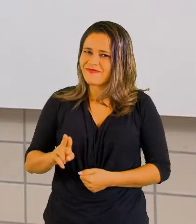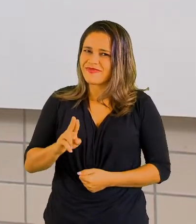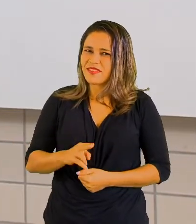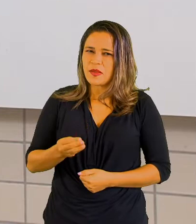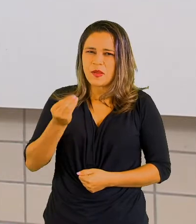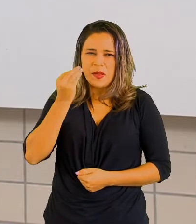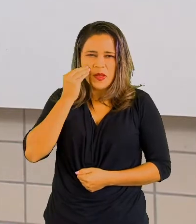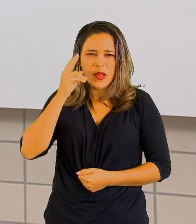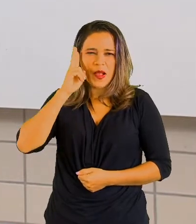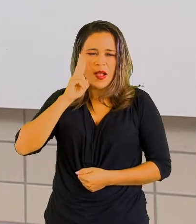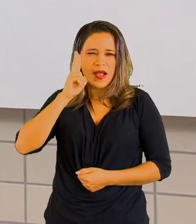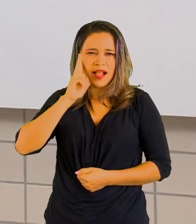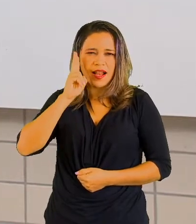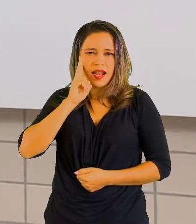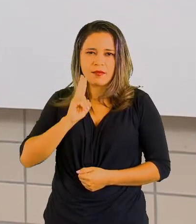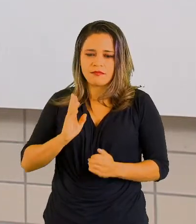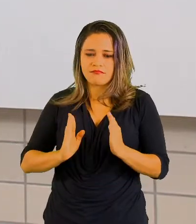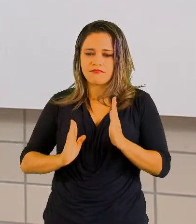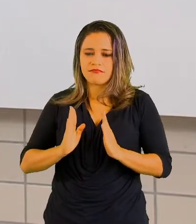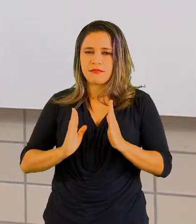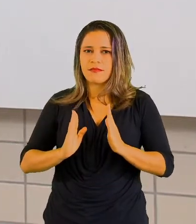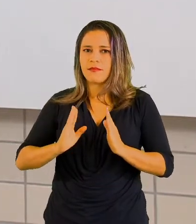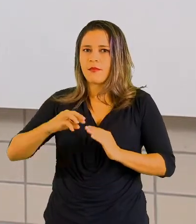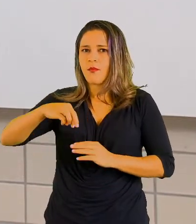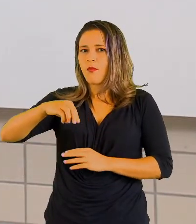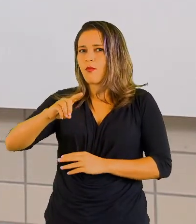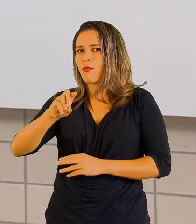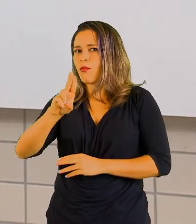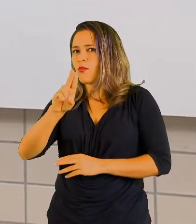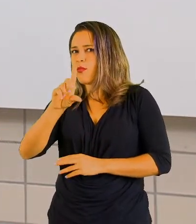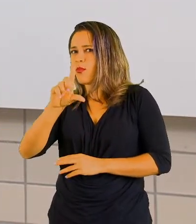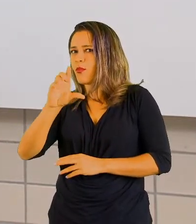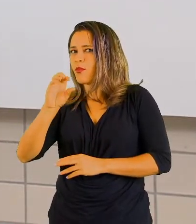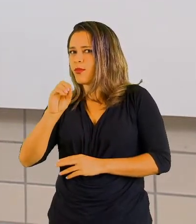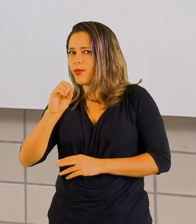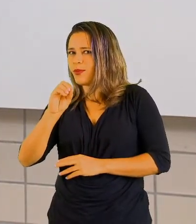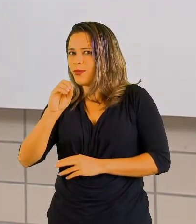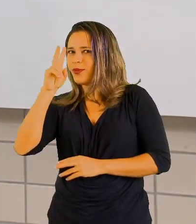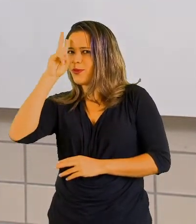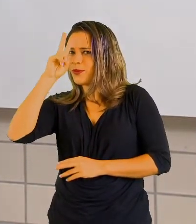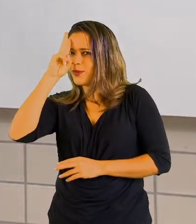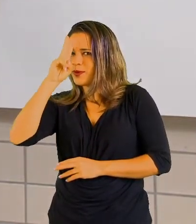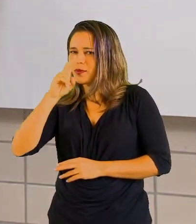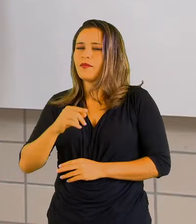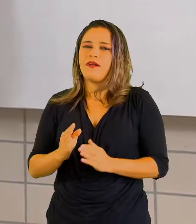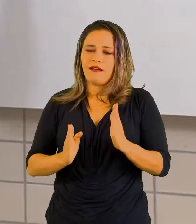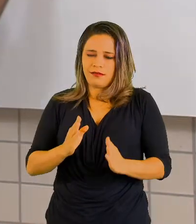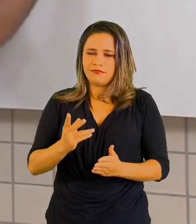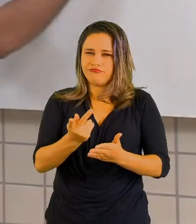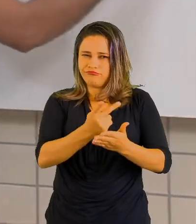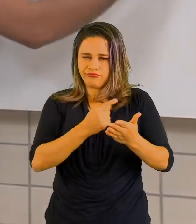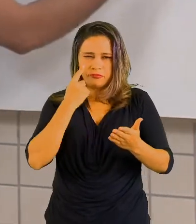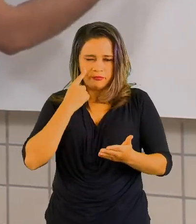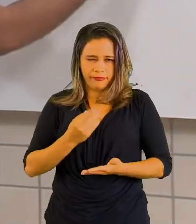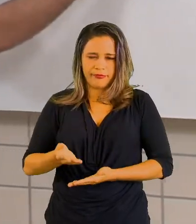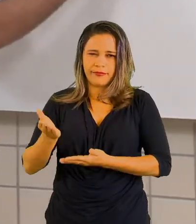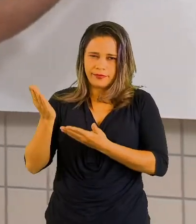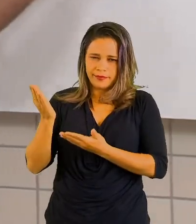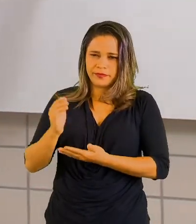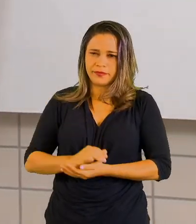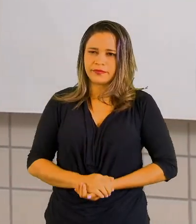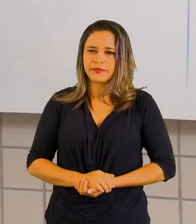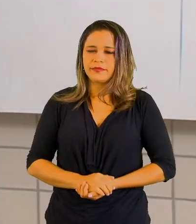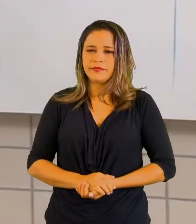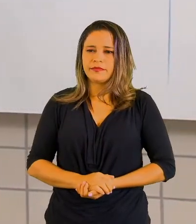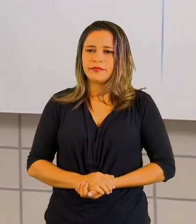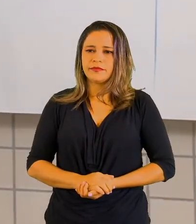de módulo de um número. Deixa eu fazer o desenho aqui rapidamente. Tenho aqui